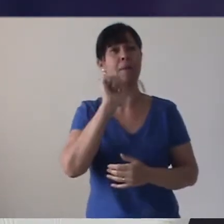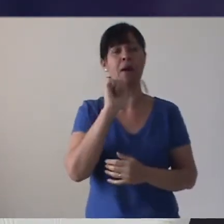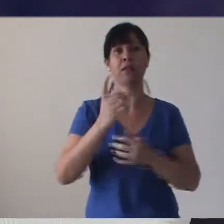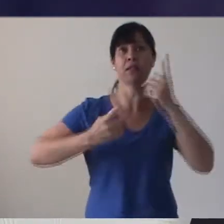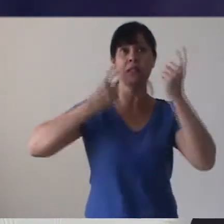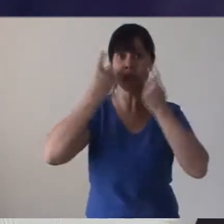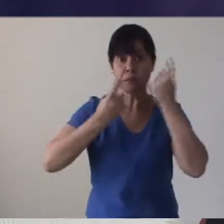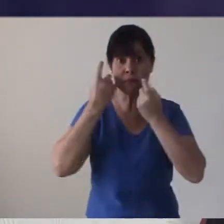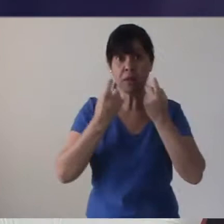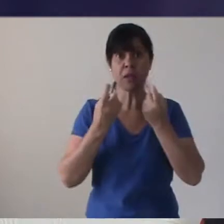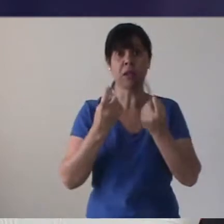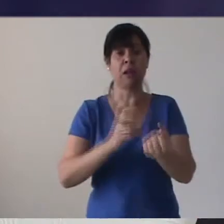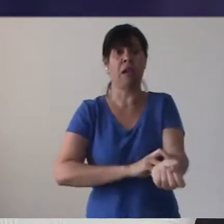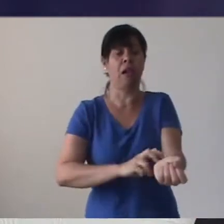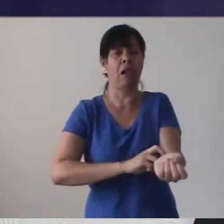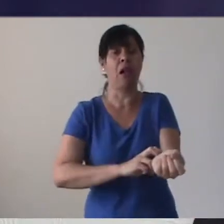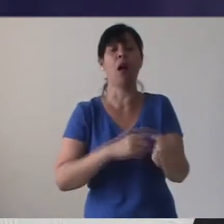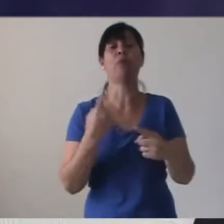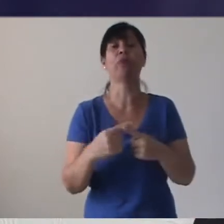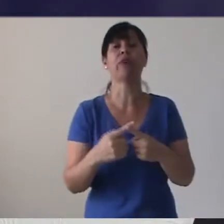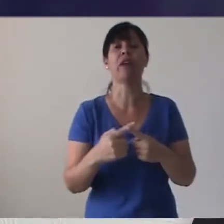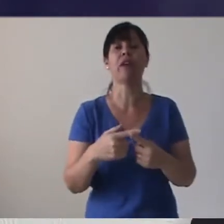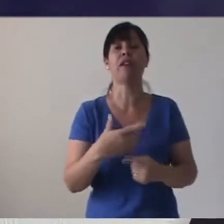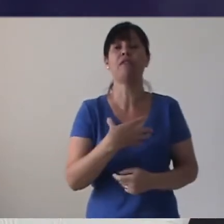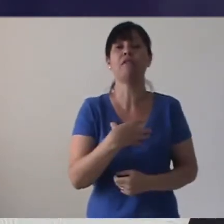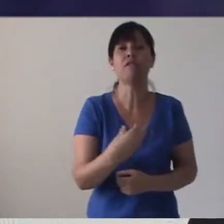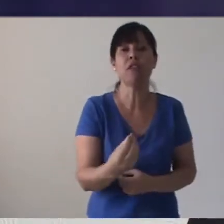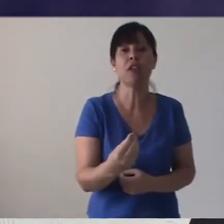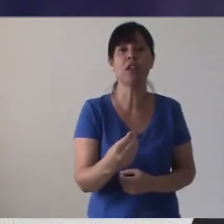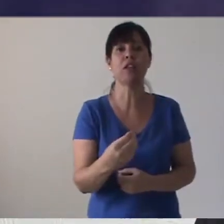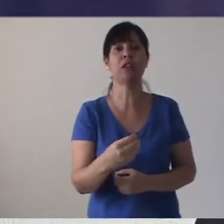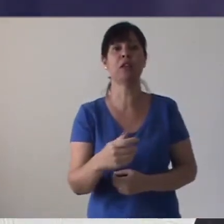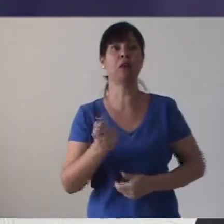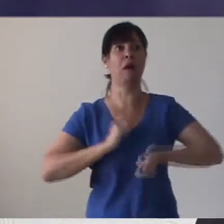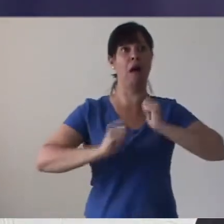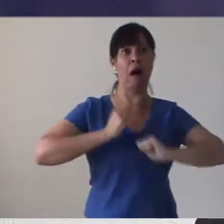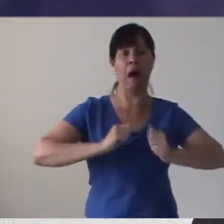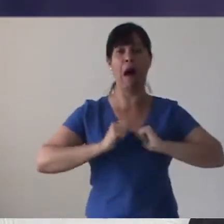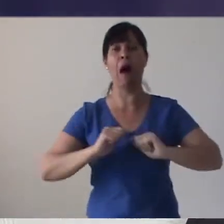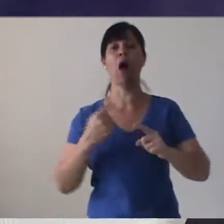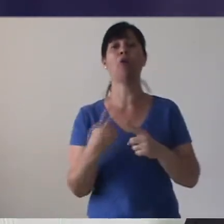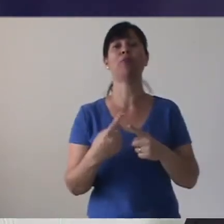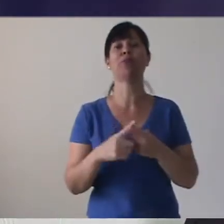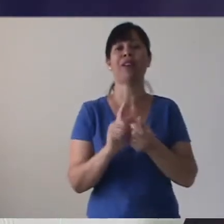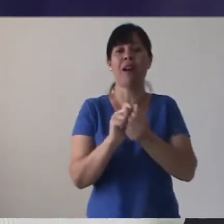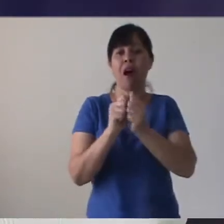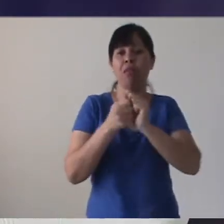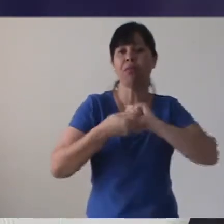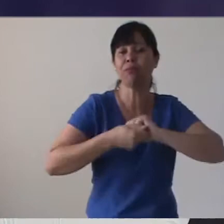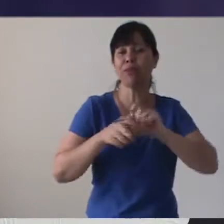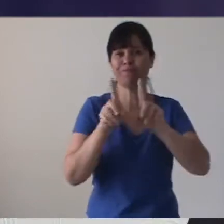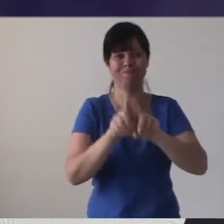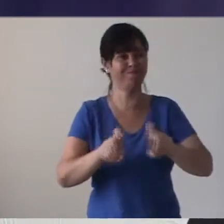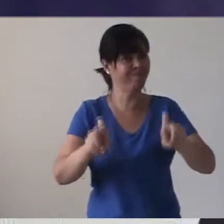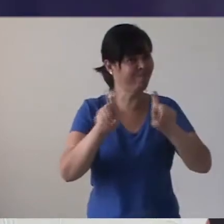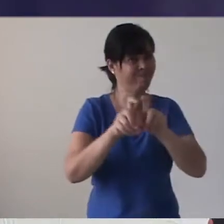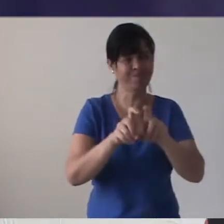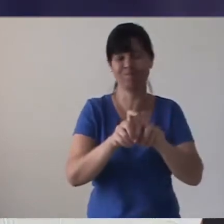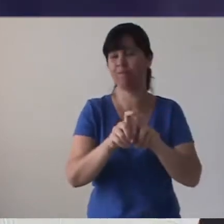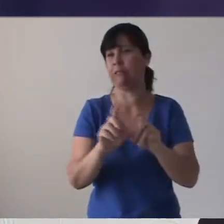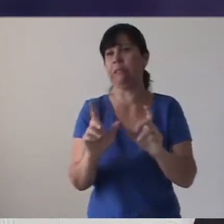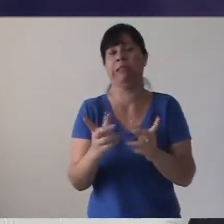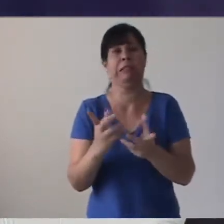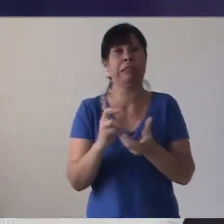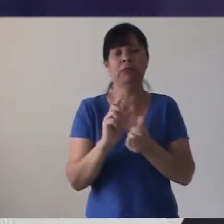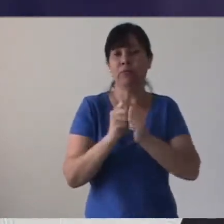crianças tendo crises nervosas porque não se adaptavam aos computadores, ao